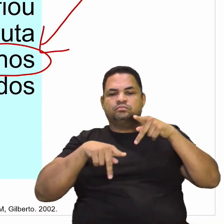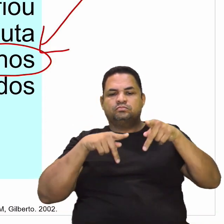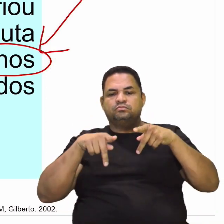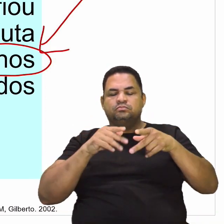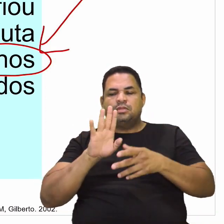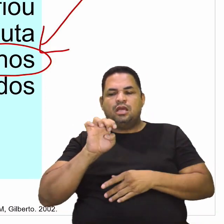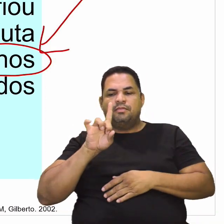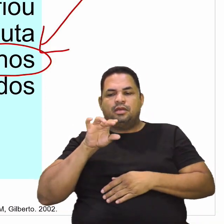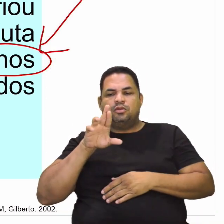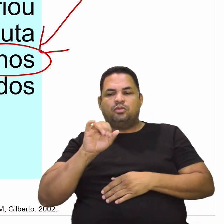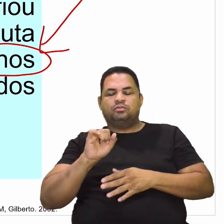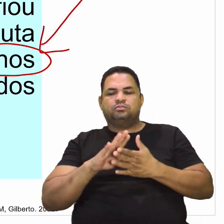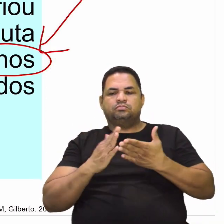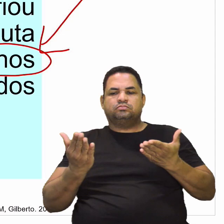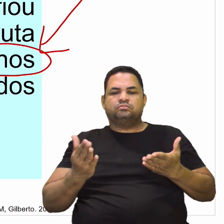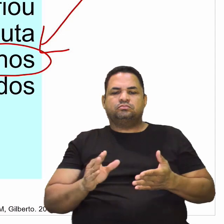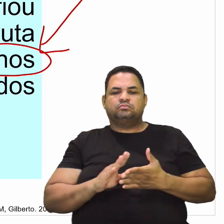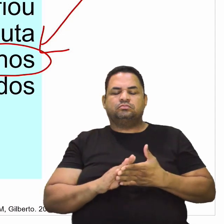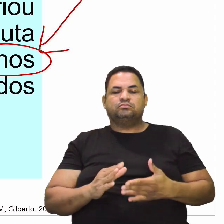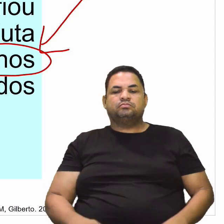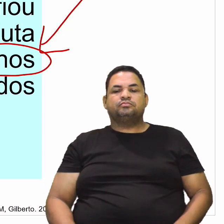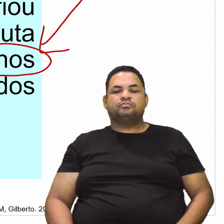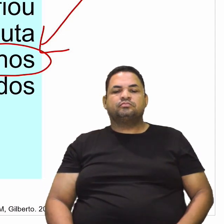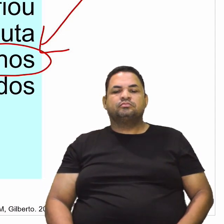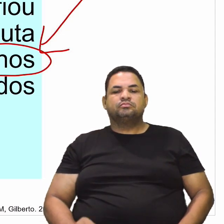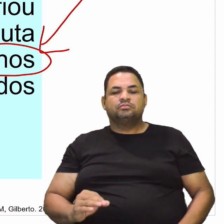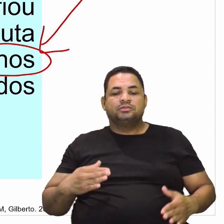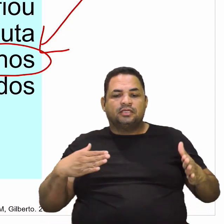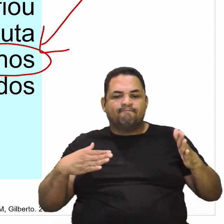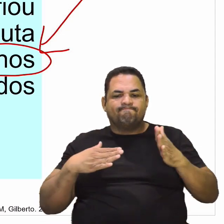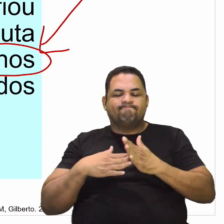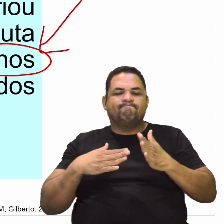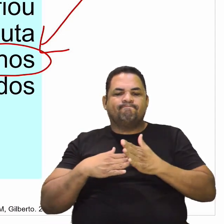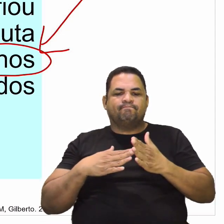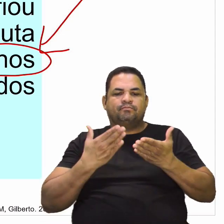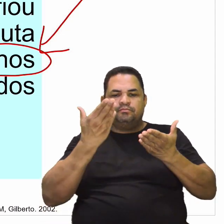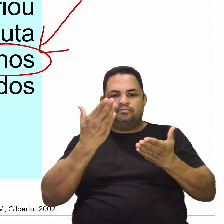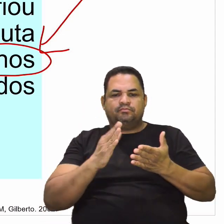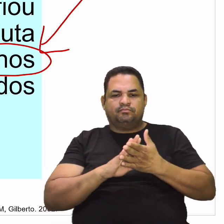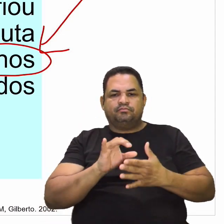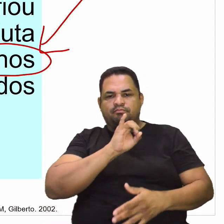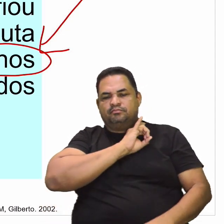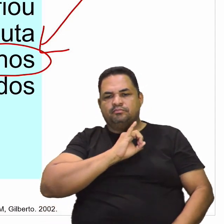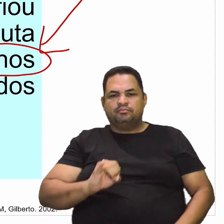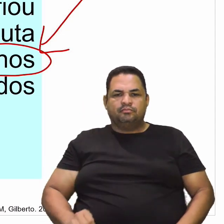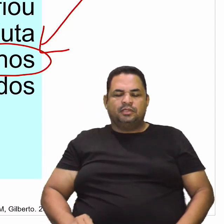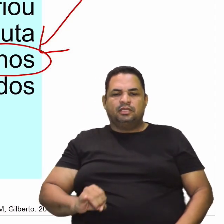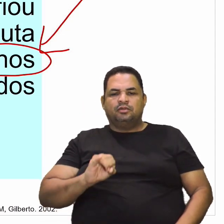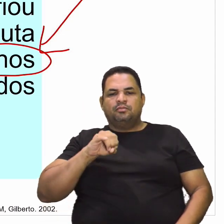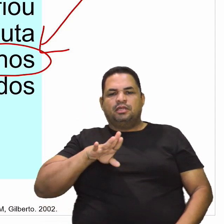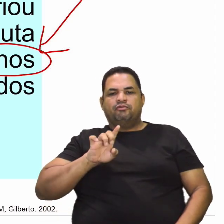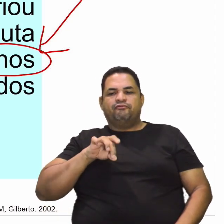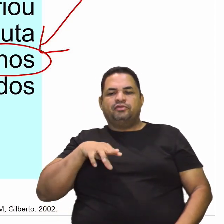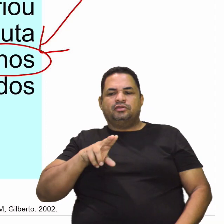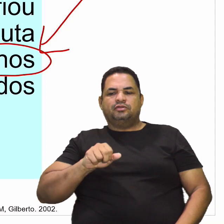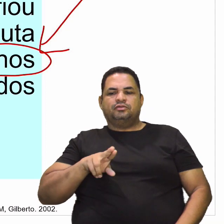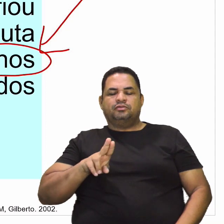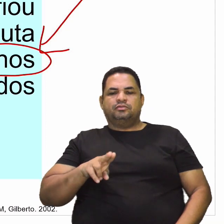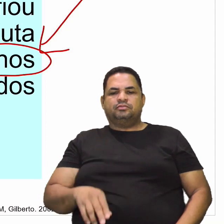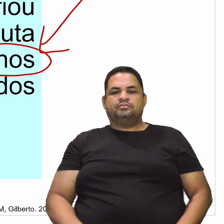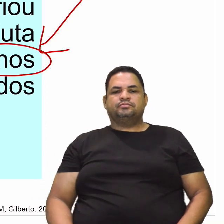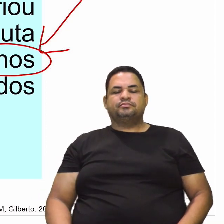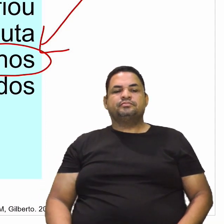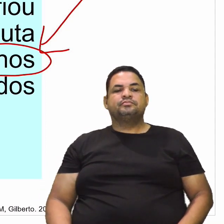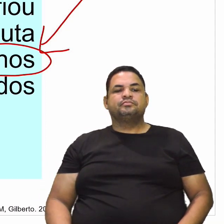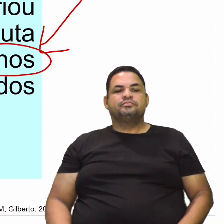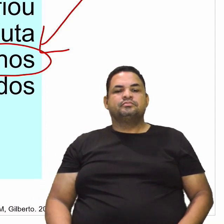bárbaro, ele vai ser contido pelo Império Merovingio. É aquela